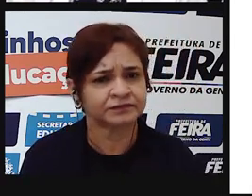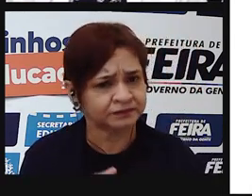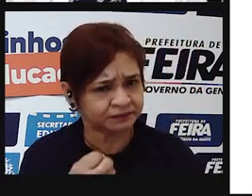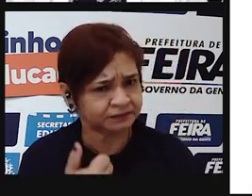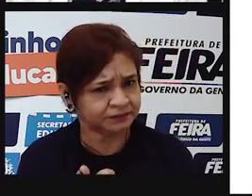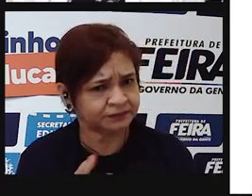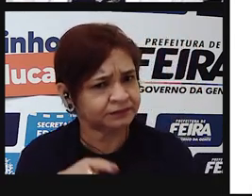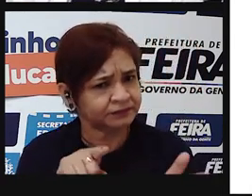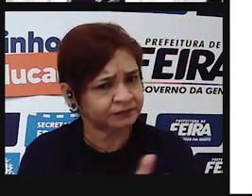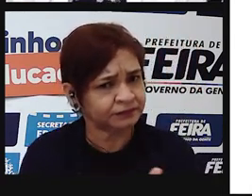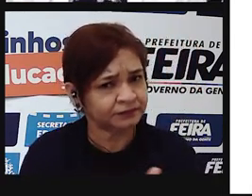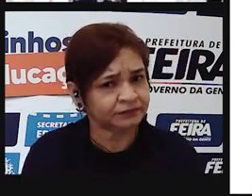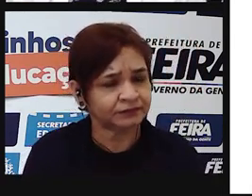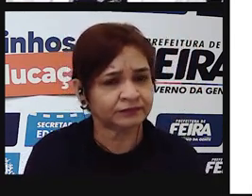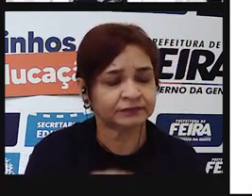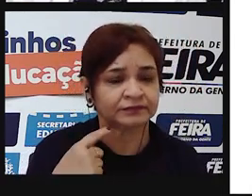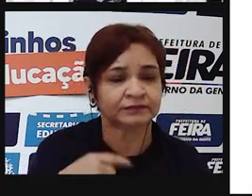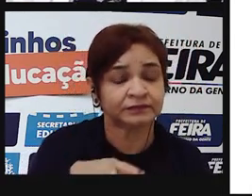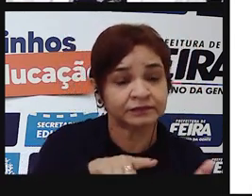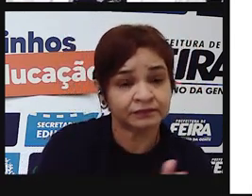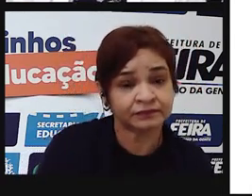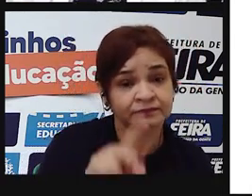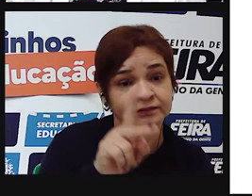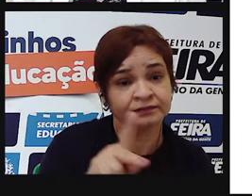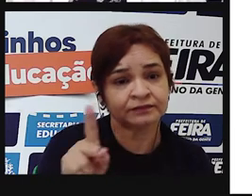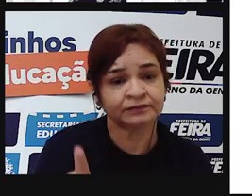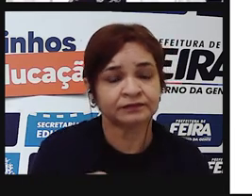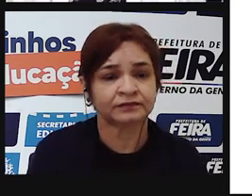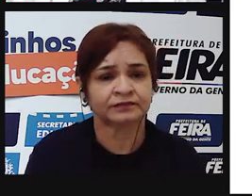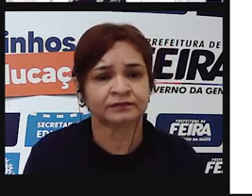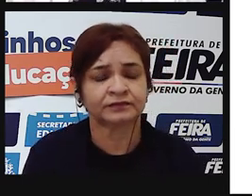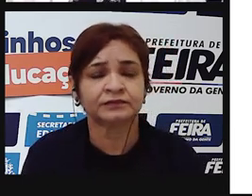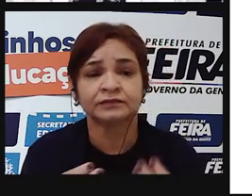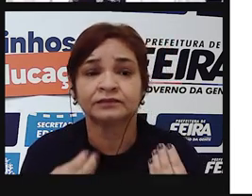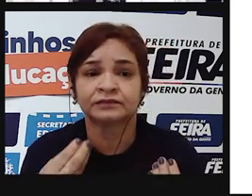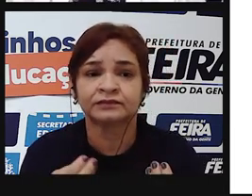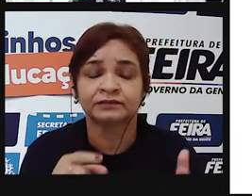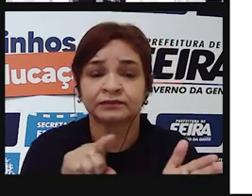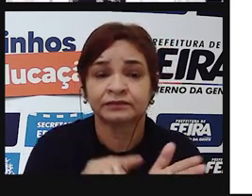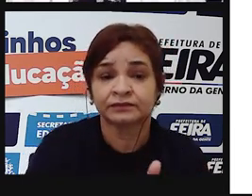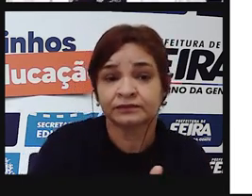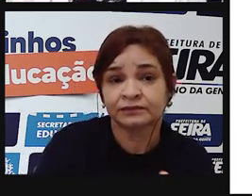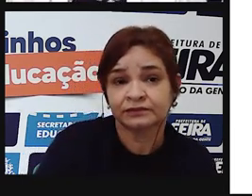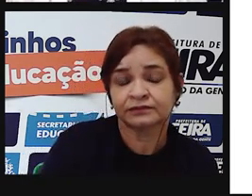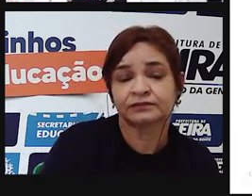pesquisa? Veja com seu professor ou com sua professora esta possibilidade.